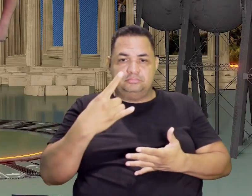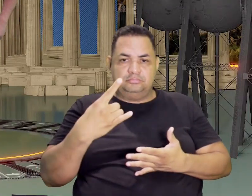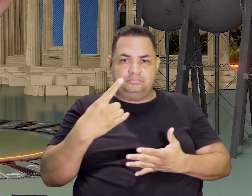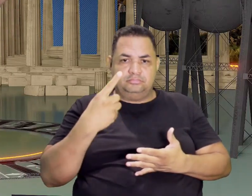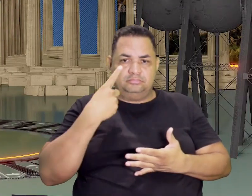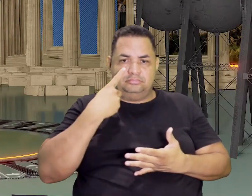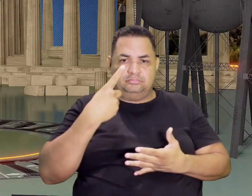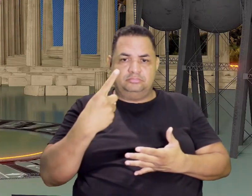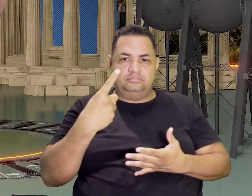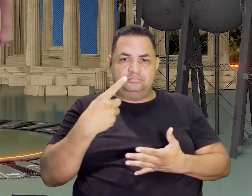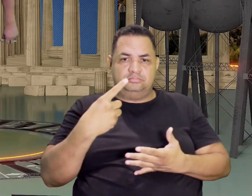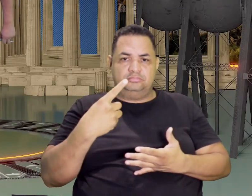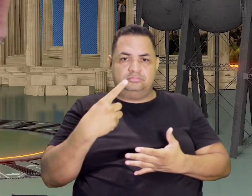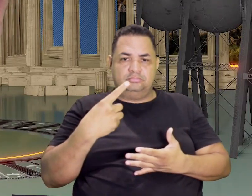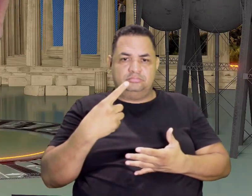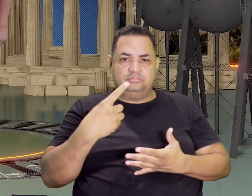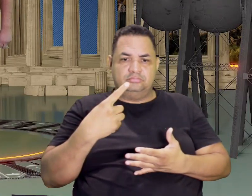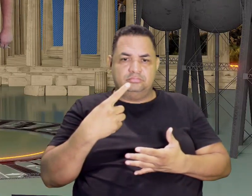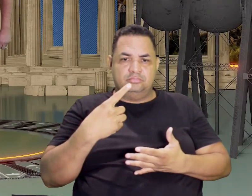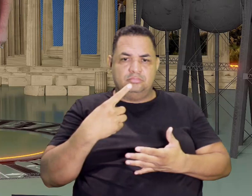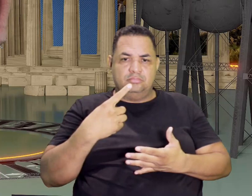um